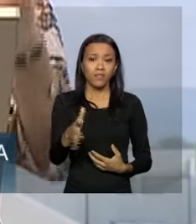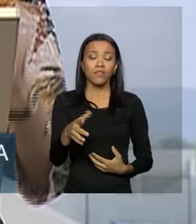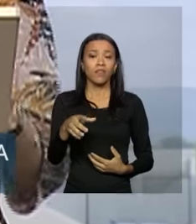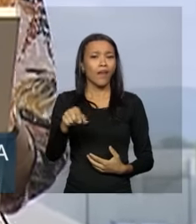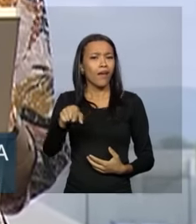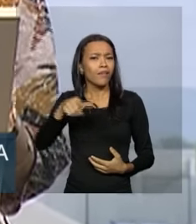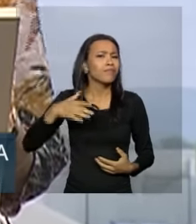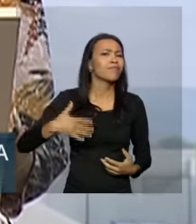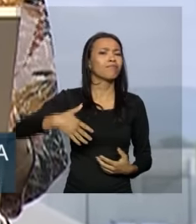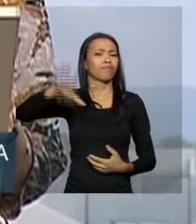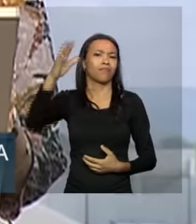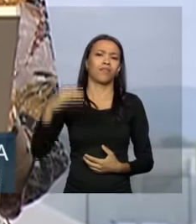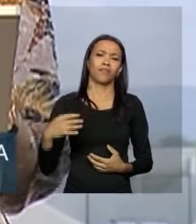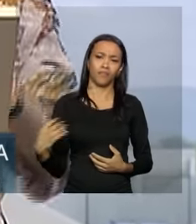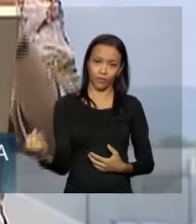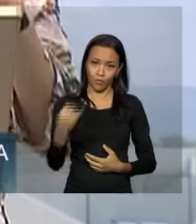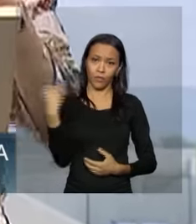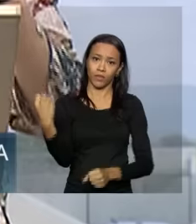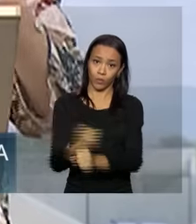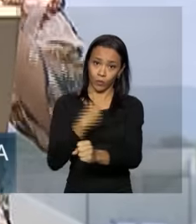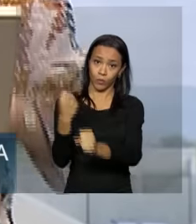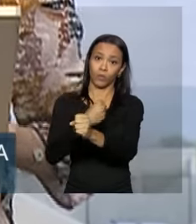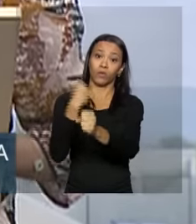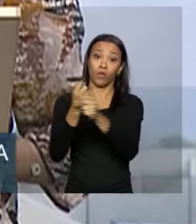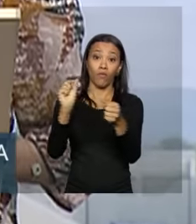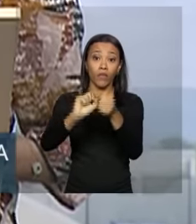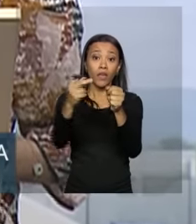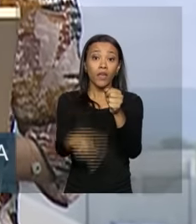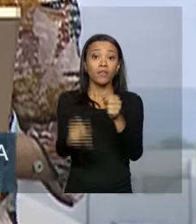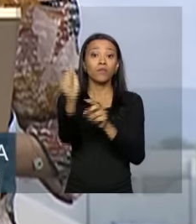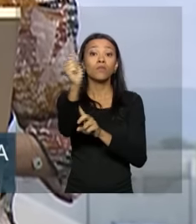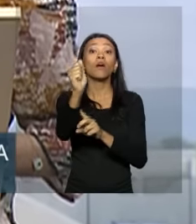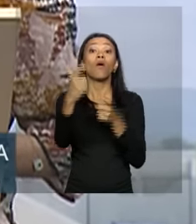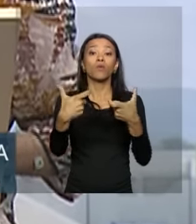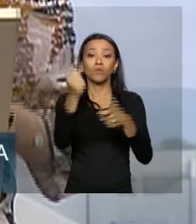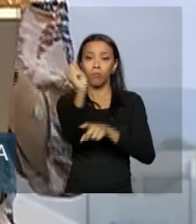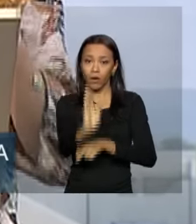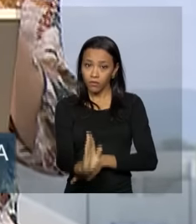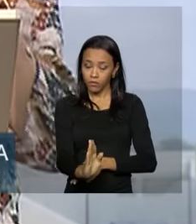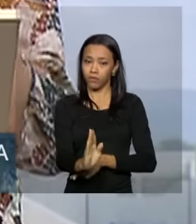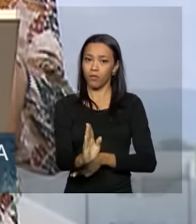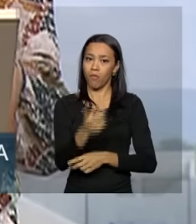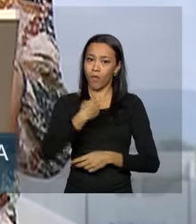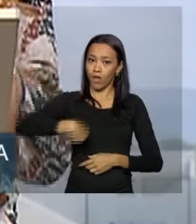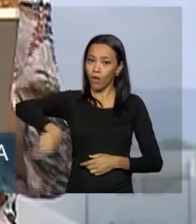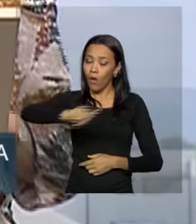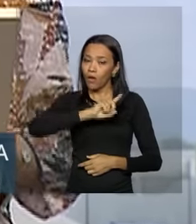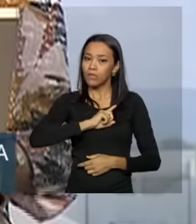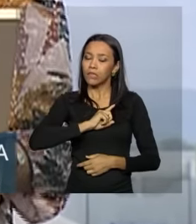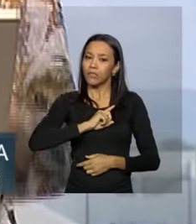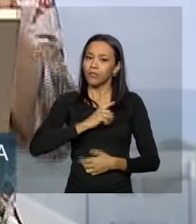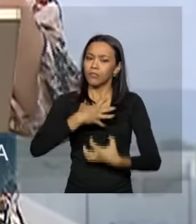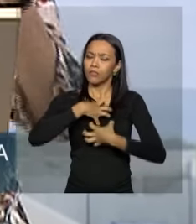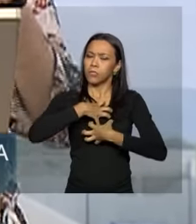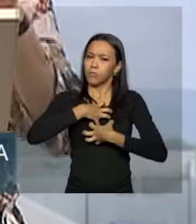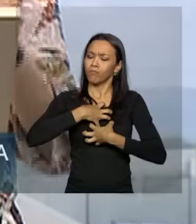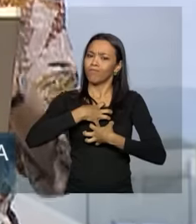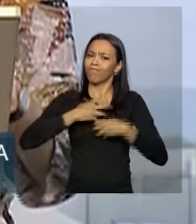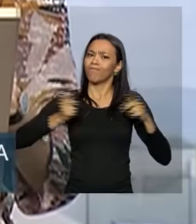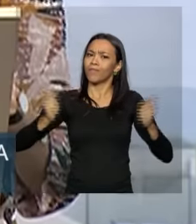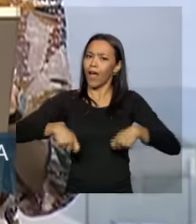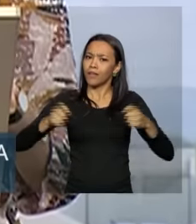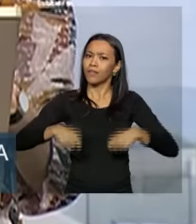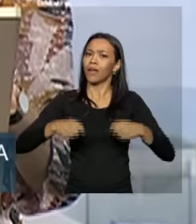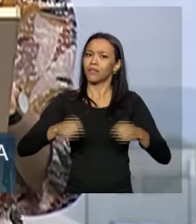mais importantes obras feitas no Brasil para garantir que a gente seja capaz de conviver